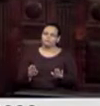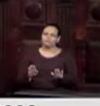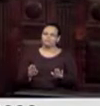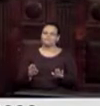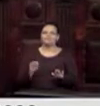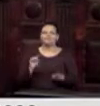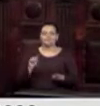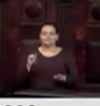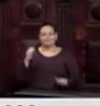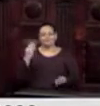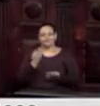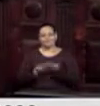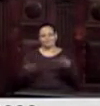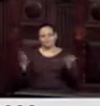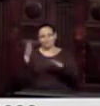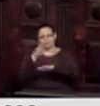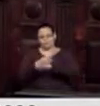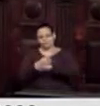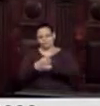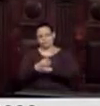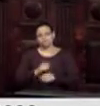que foi derrotado